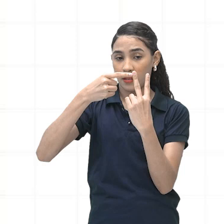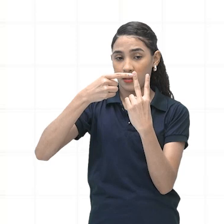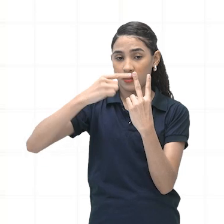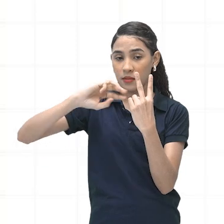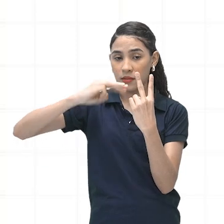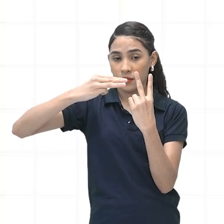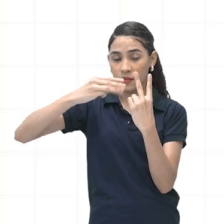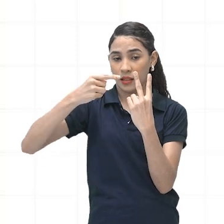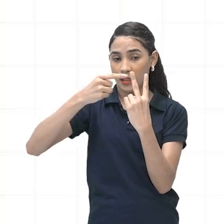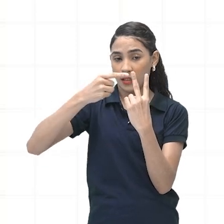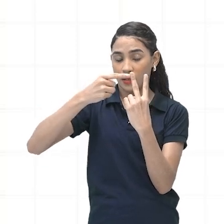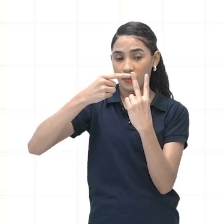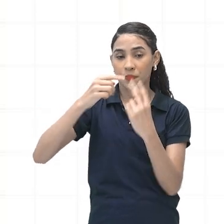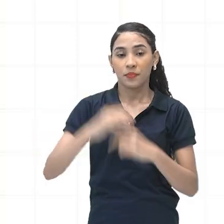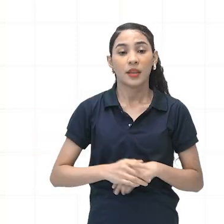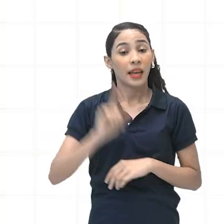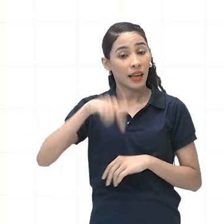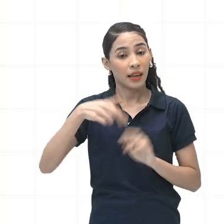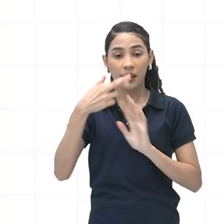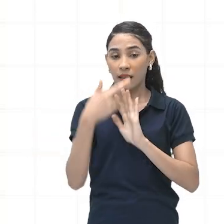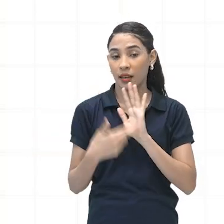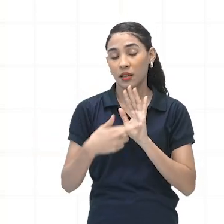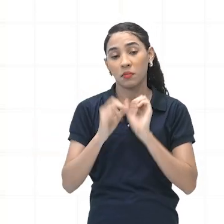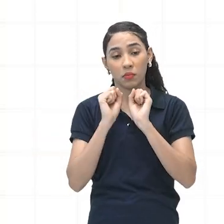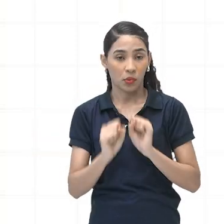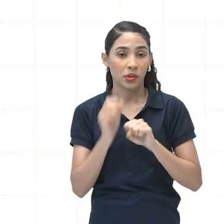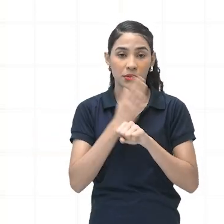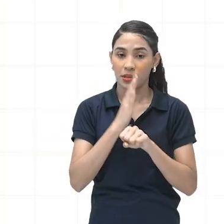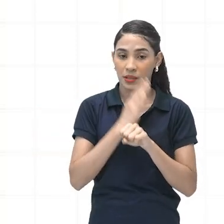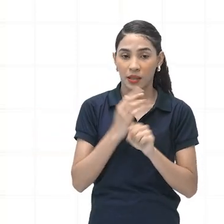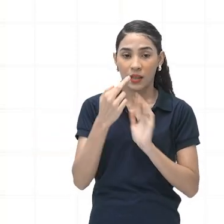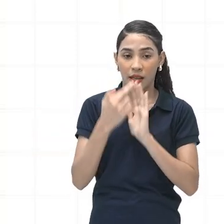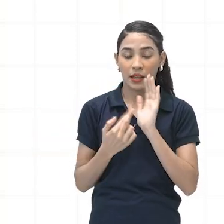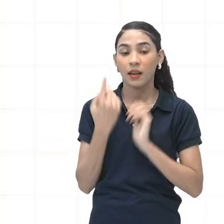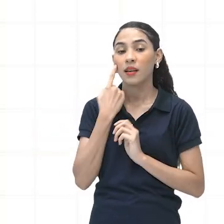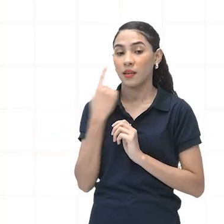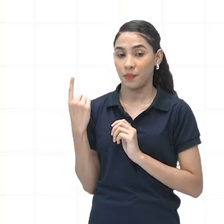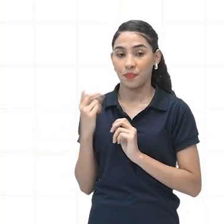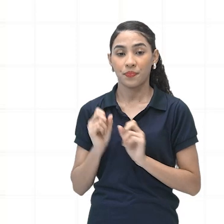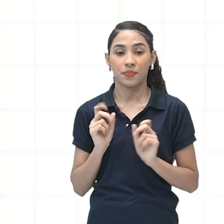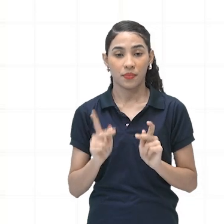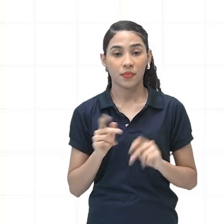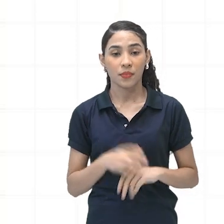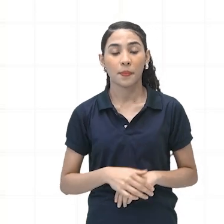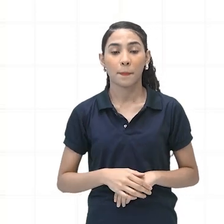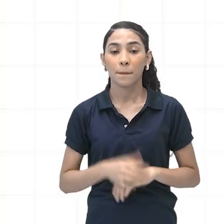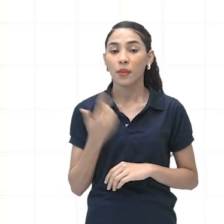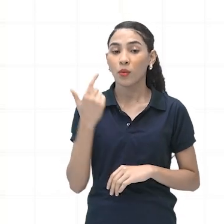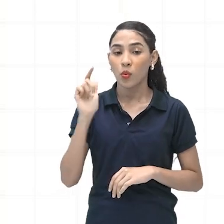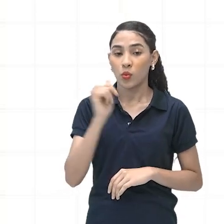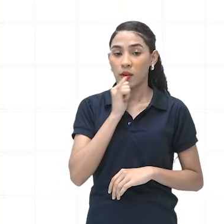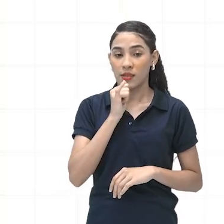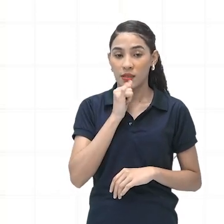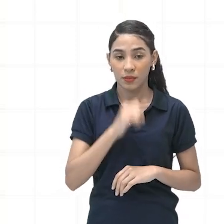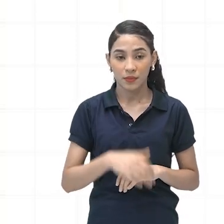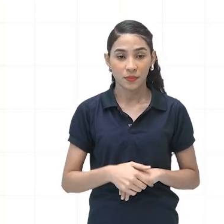radicando. Essa é a regra. Eu posso aplicar essa propriedade. Tudo bem? Vamos a mais um